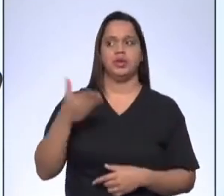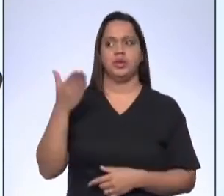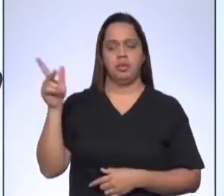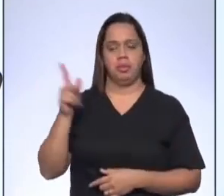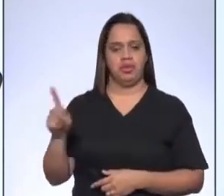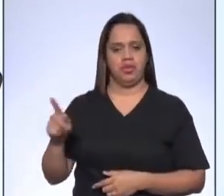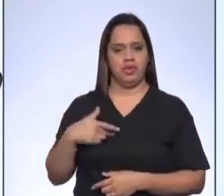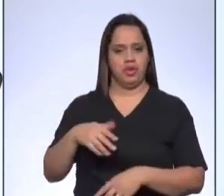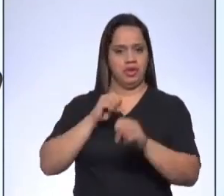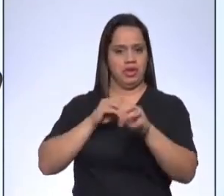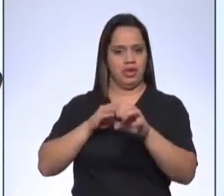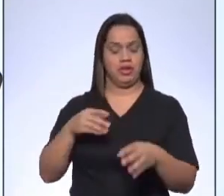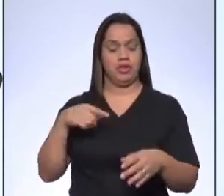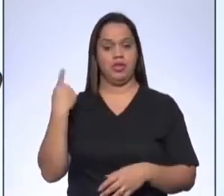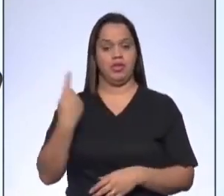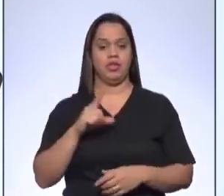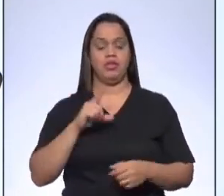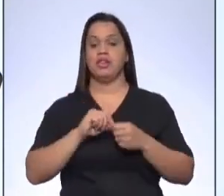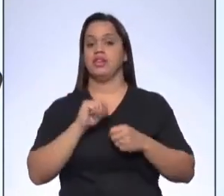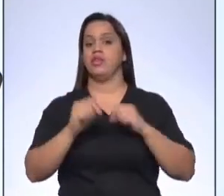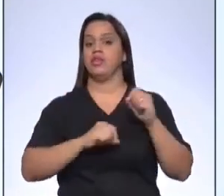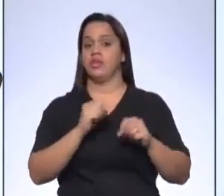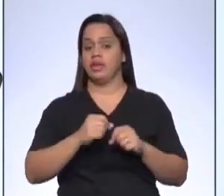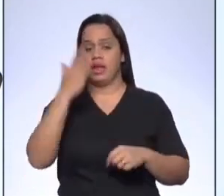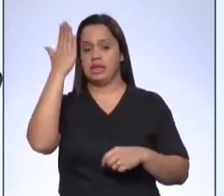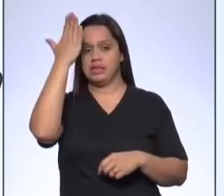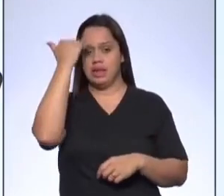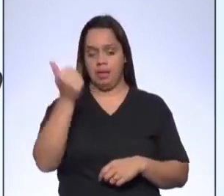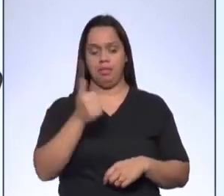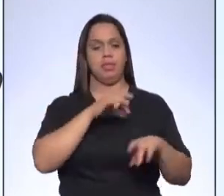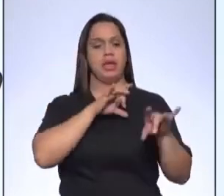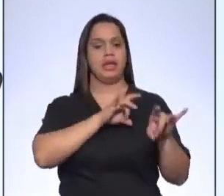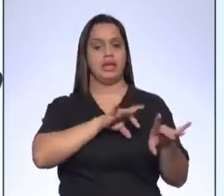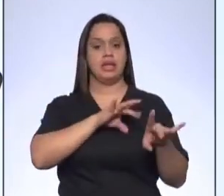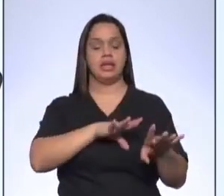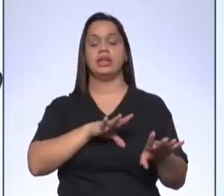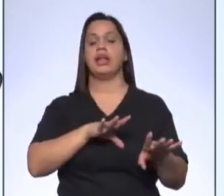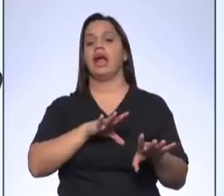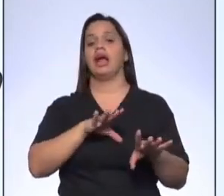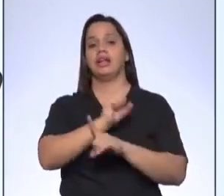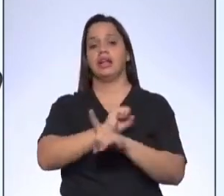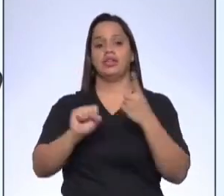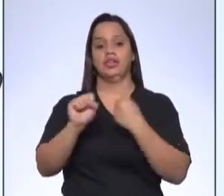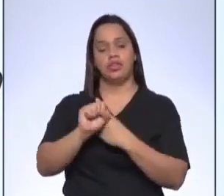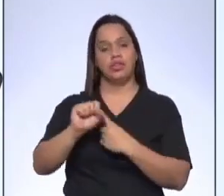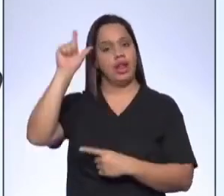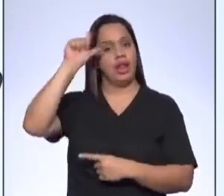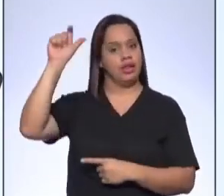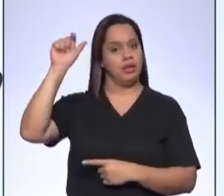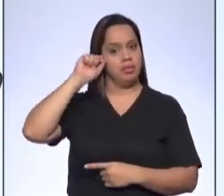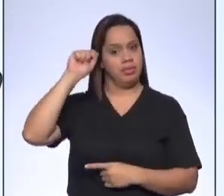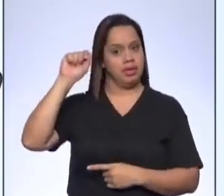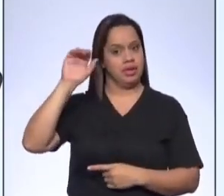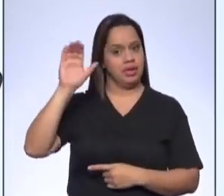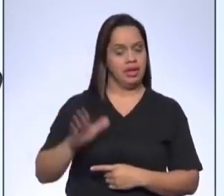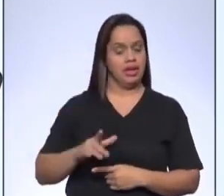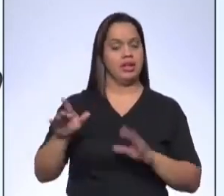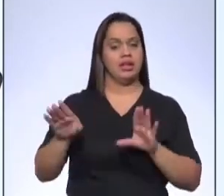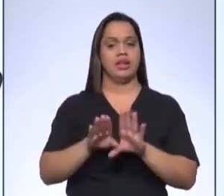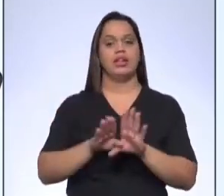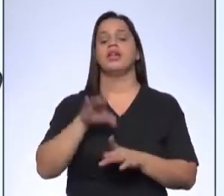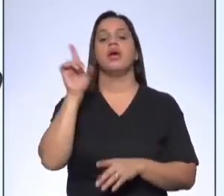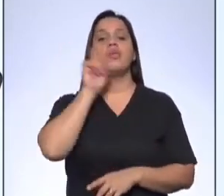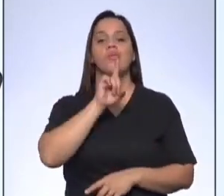sobre saberes e técnicas das sociedades africanas e americanas. Sejam bem-vindos para quem chegou agora. E